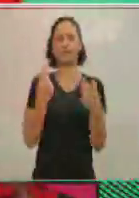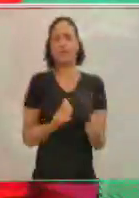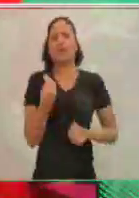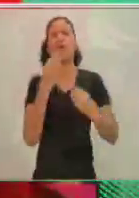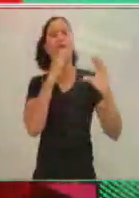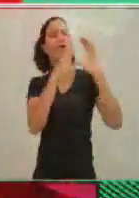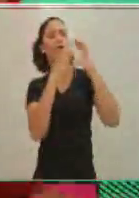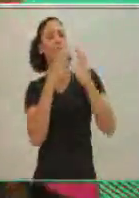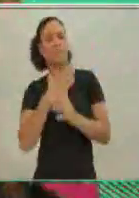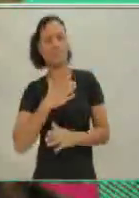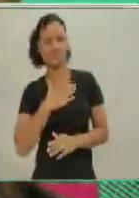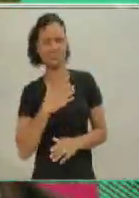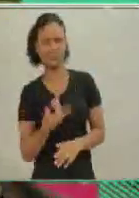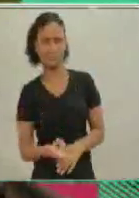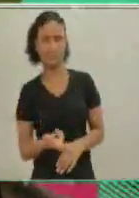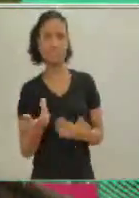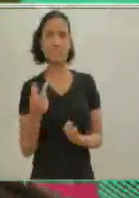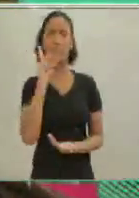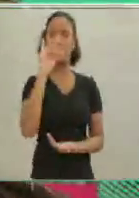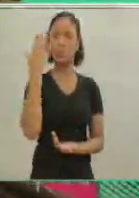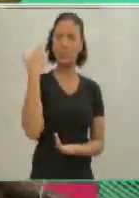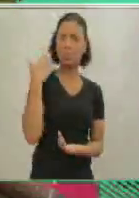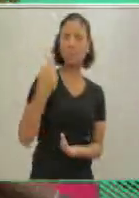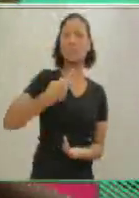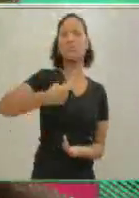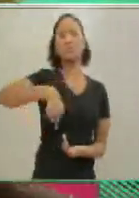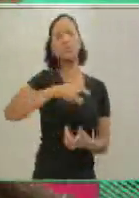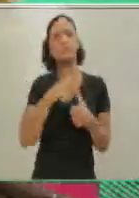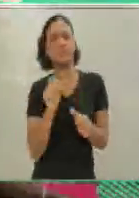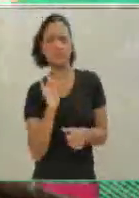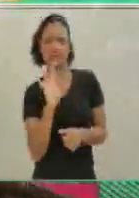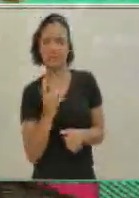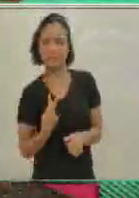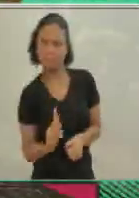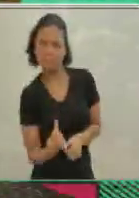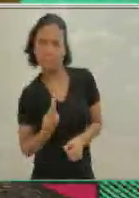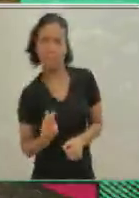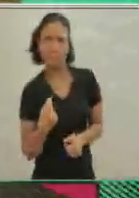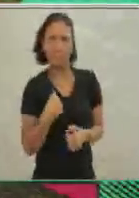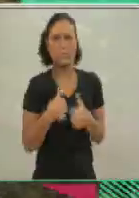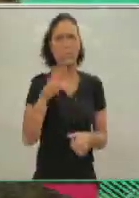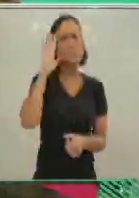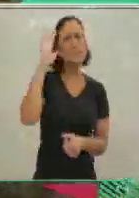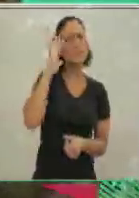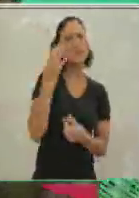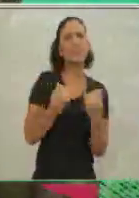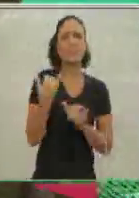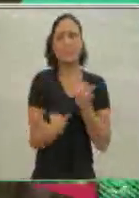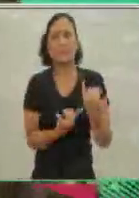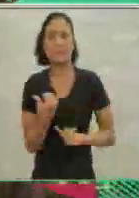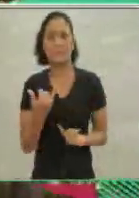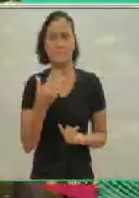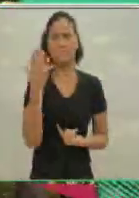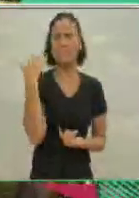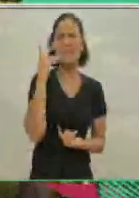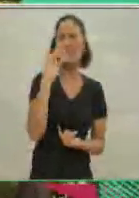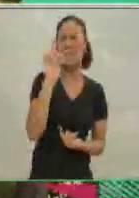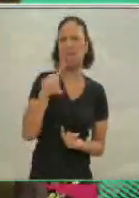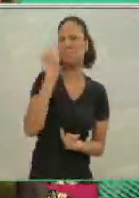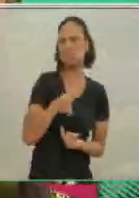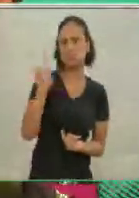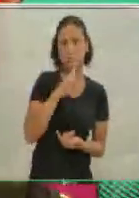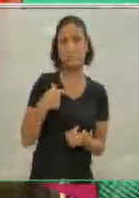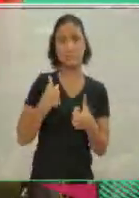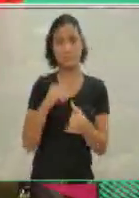comunicar comigo? Então, um dia nós estávamos sozinhos em casa, eu estava pensando, brincando, era um domingo, eu estava brincando com ele, pensando assim, meu Deus, não tem